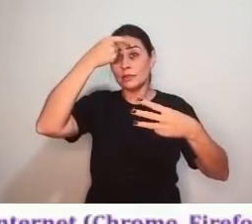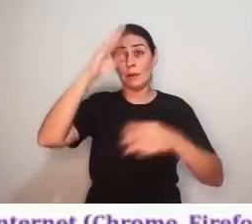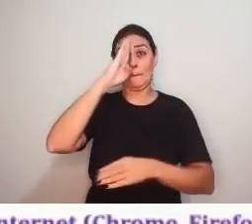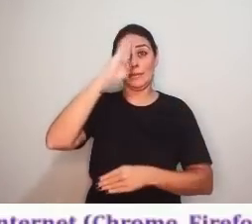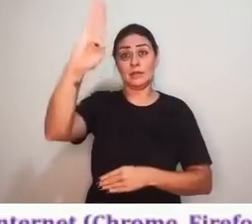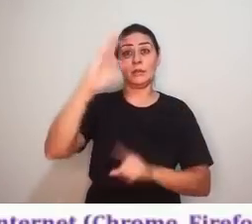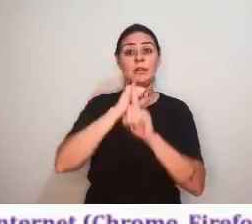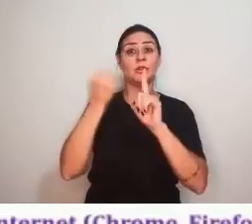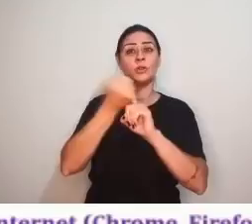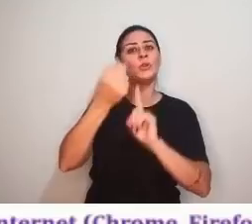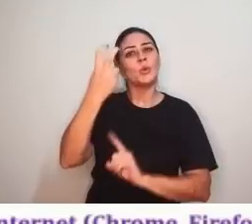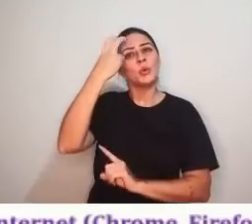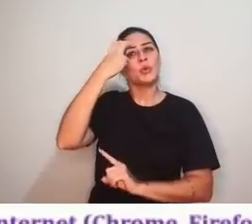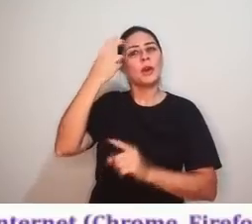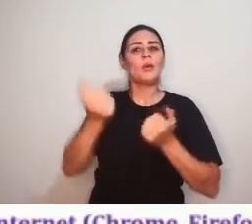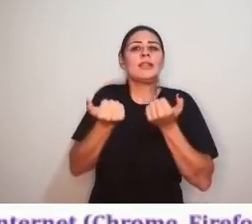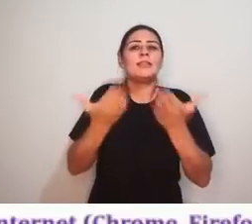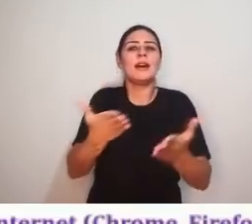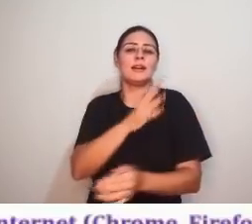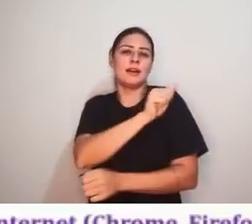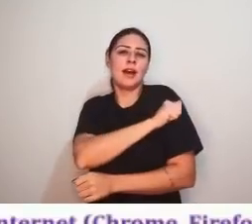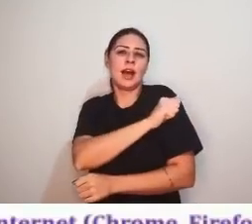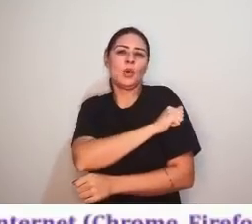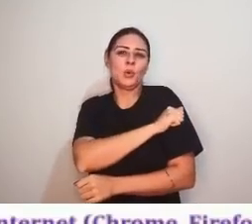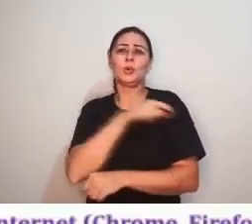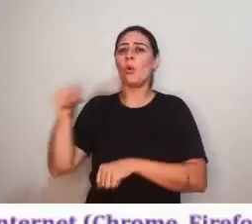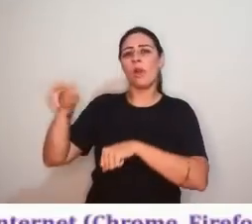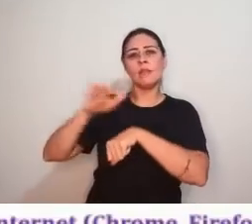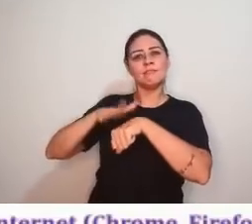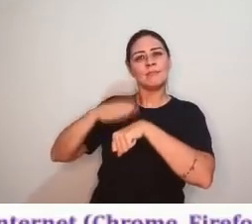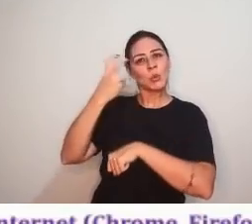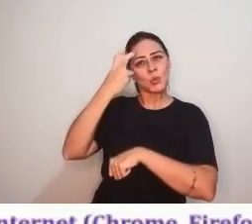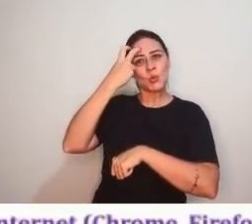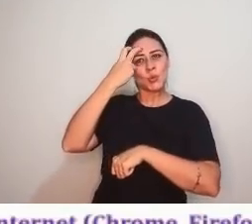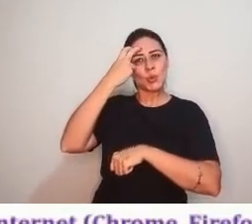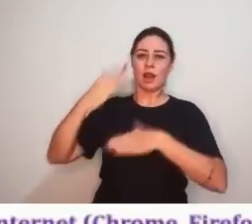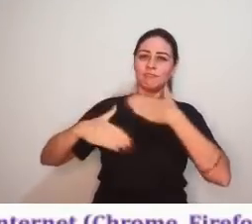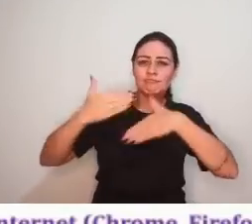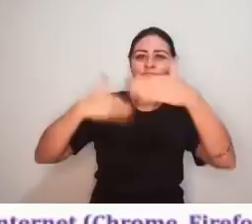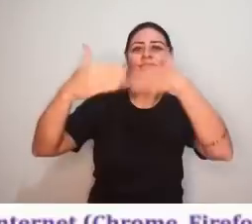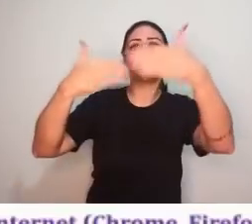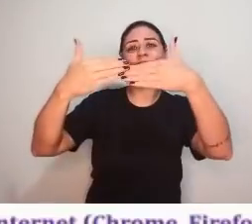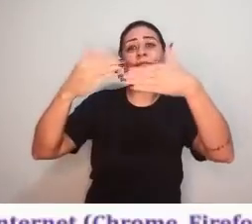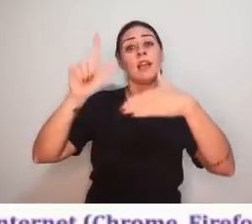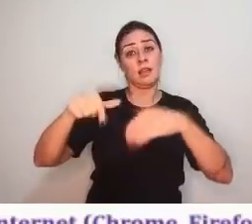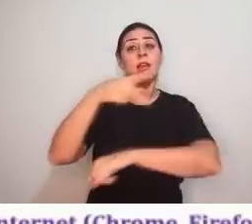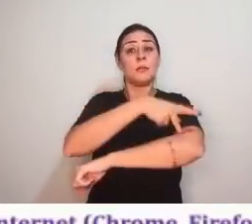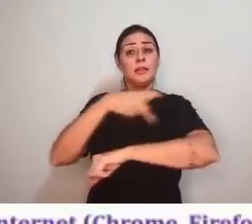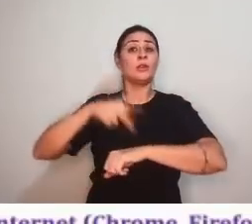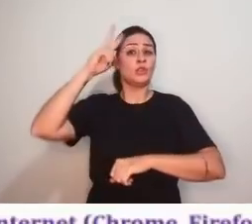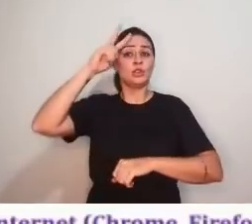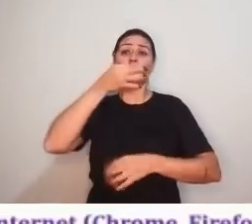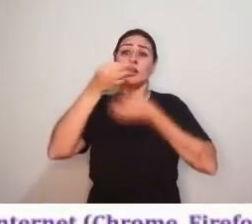a sociocultural, ela traz para o estudante o protagonismo como criador de cultura, que é o que a